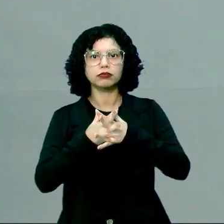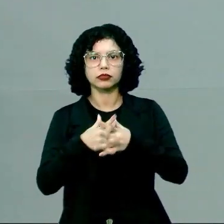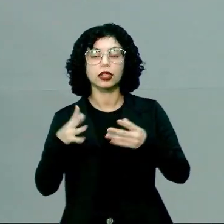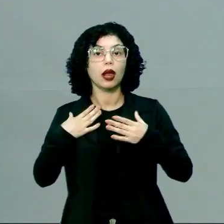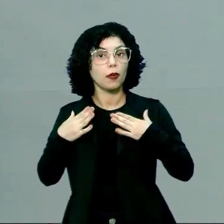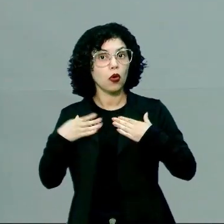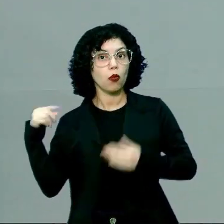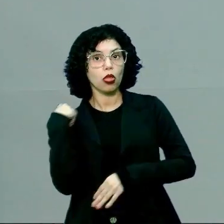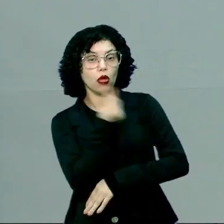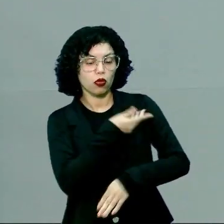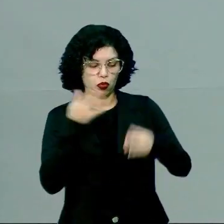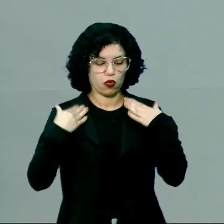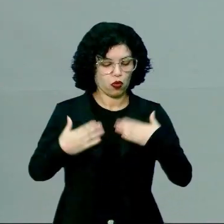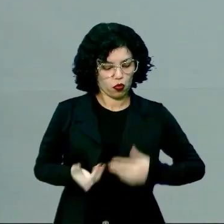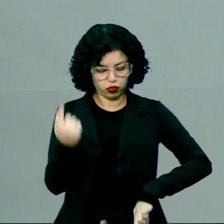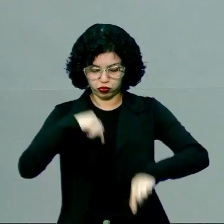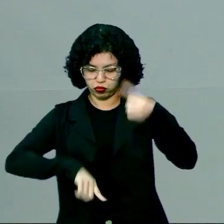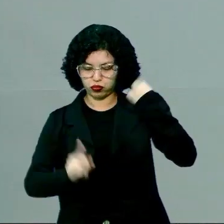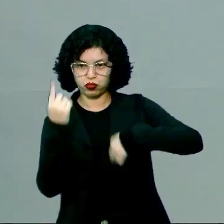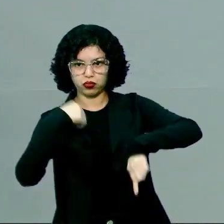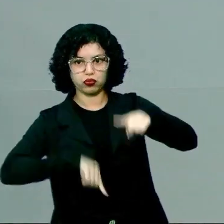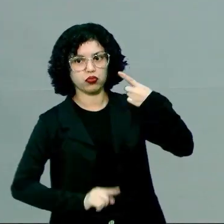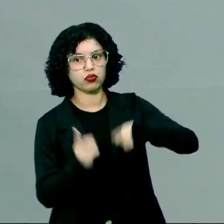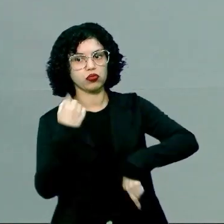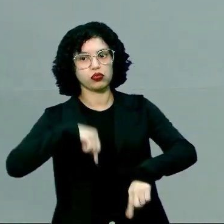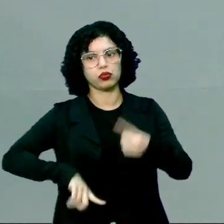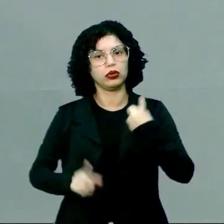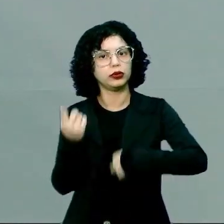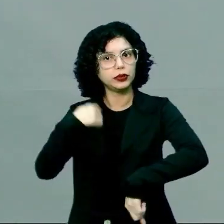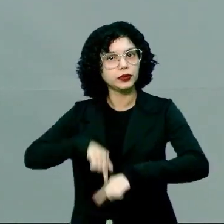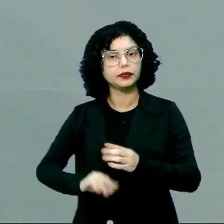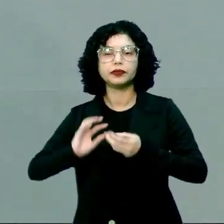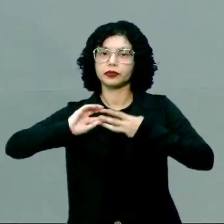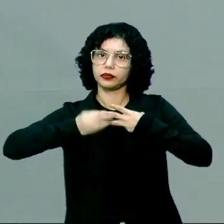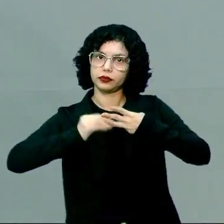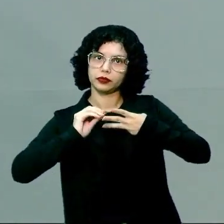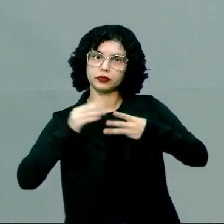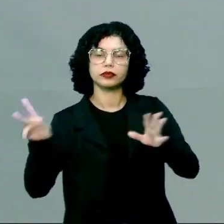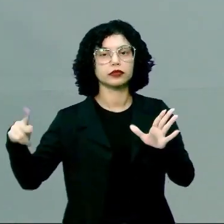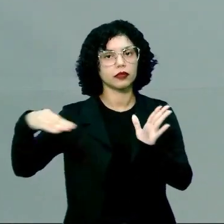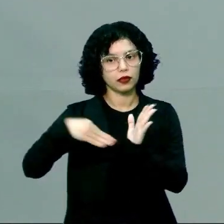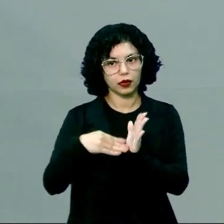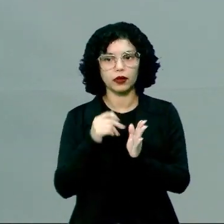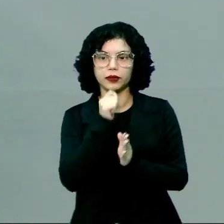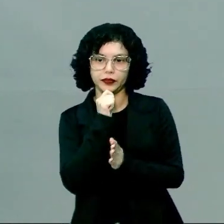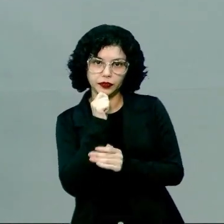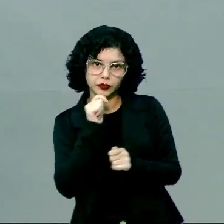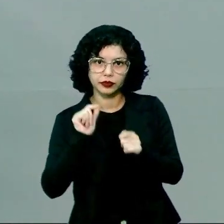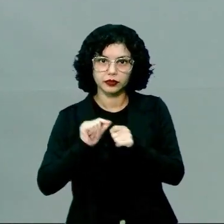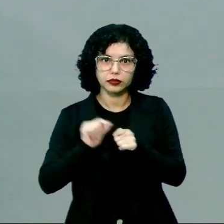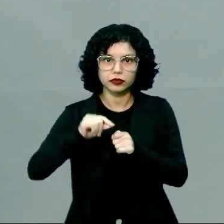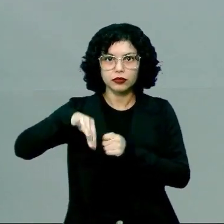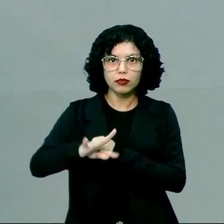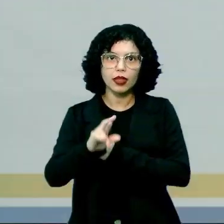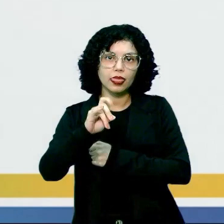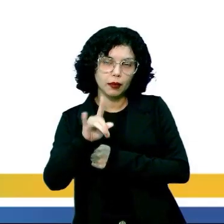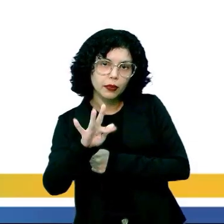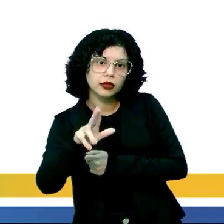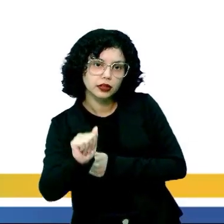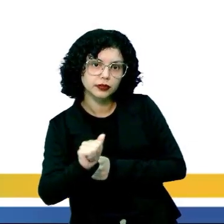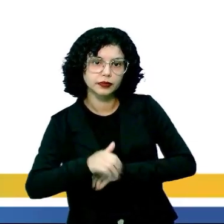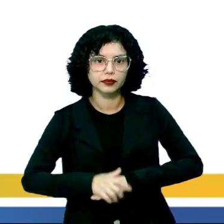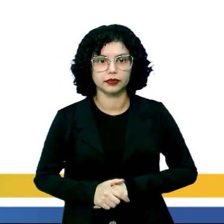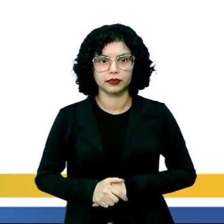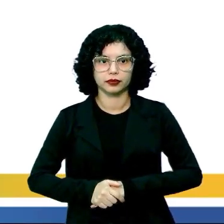nosso sangue. E o nosso sangue faz o quê? Transportam para as células para que se realize o metabolismo, tá